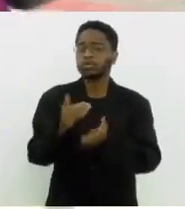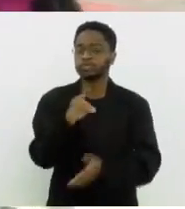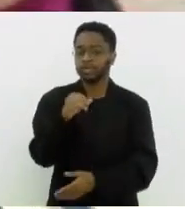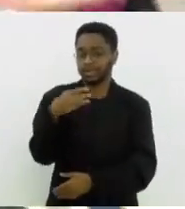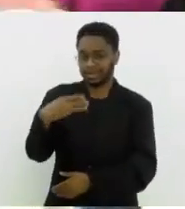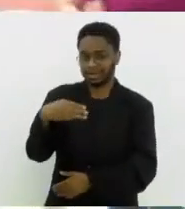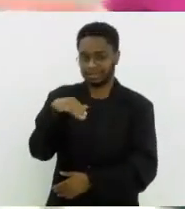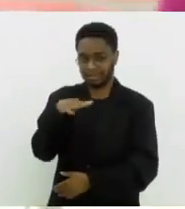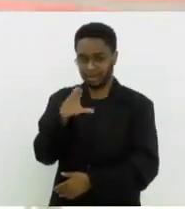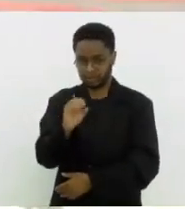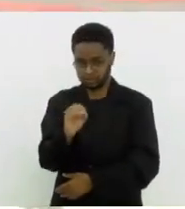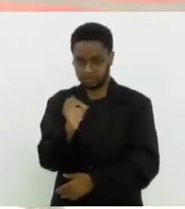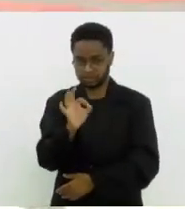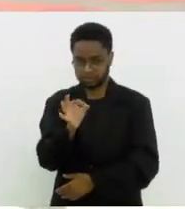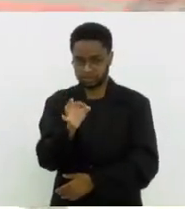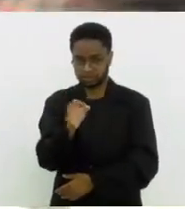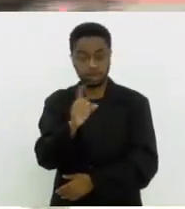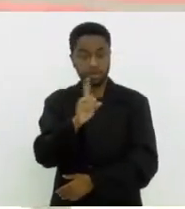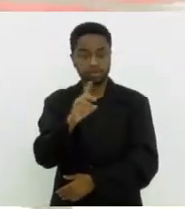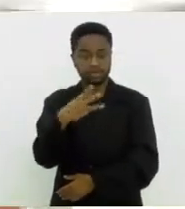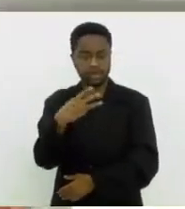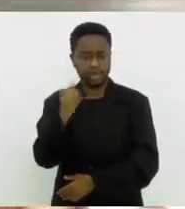de março, 3 de abril?